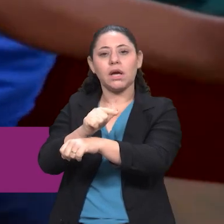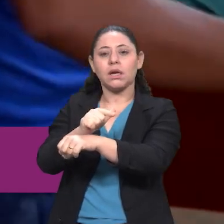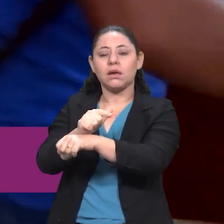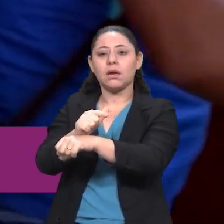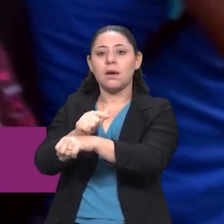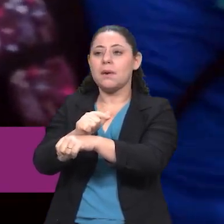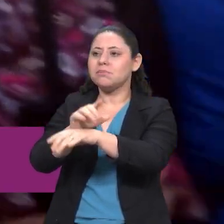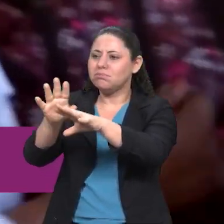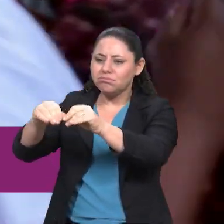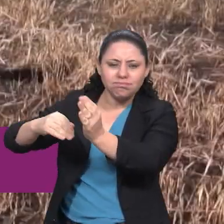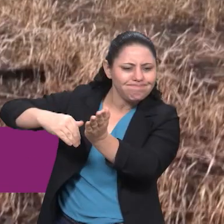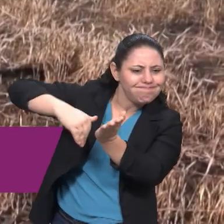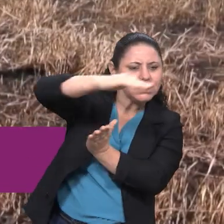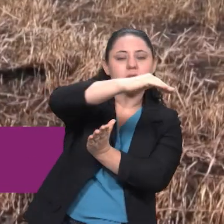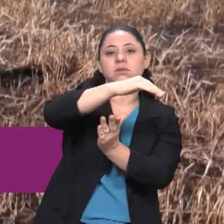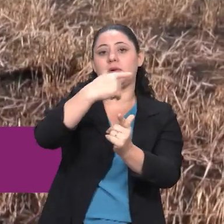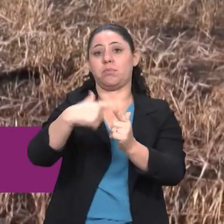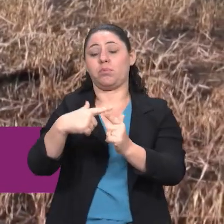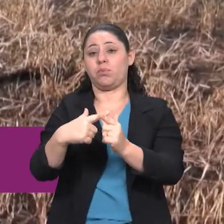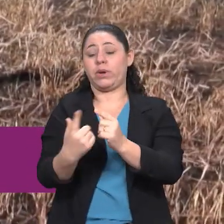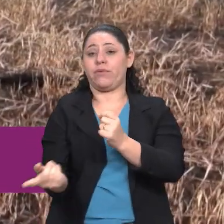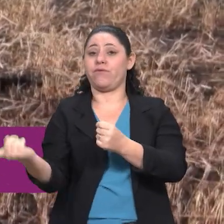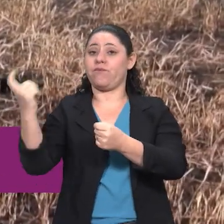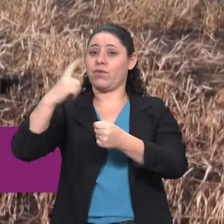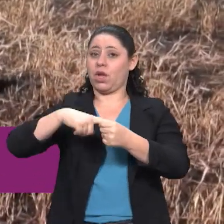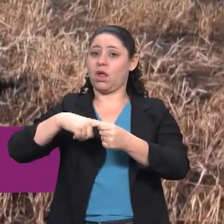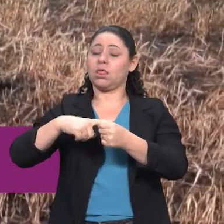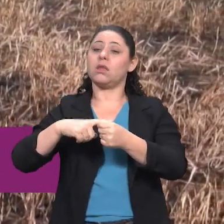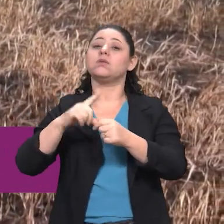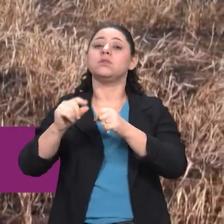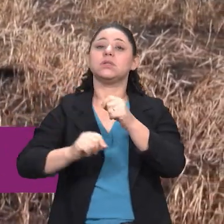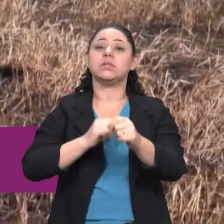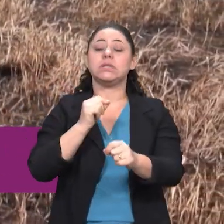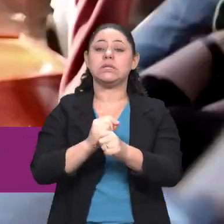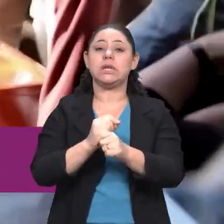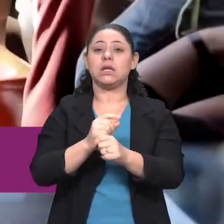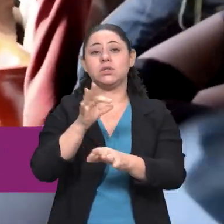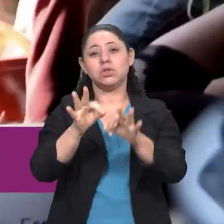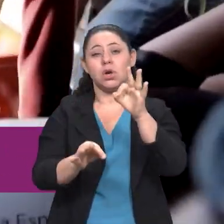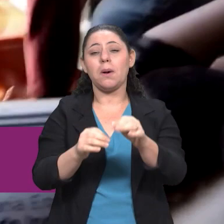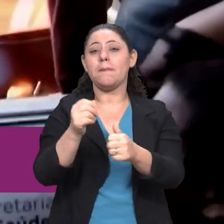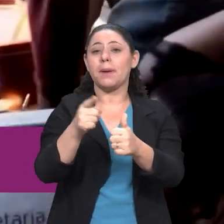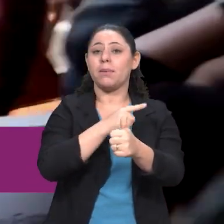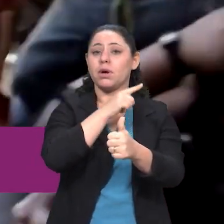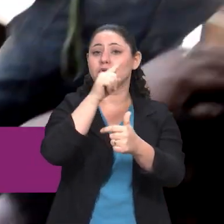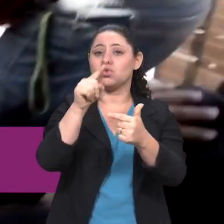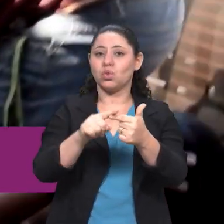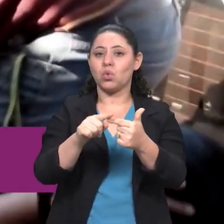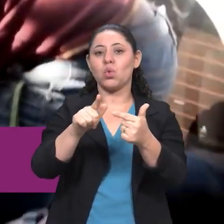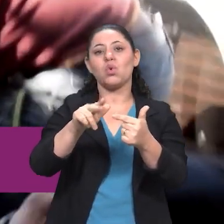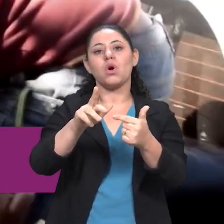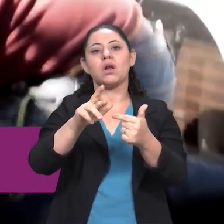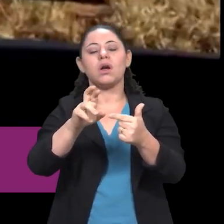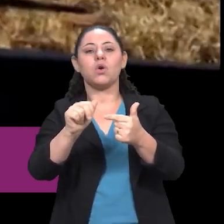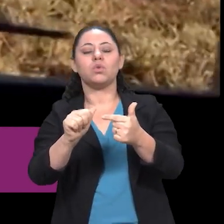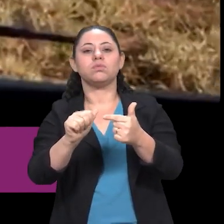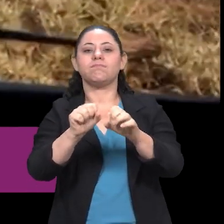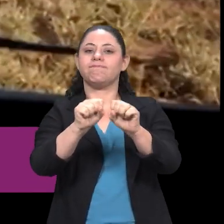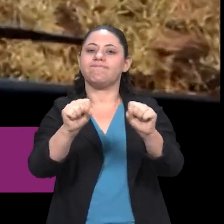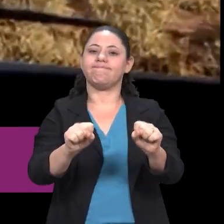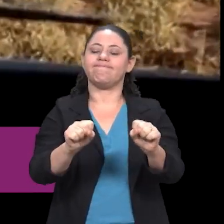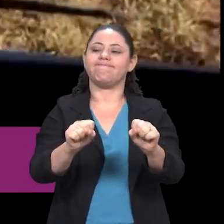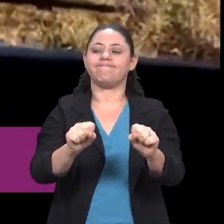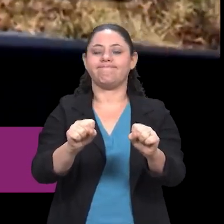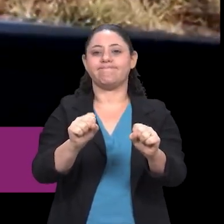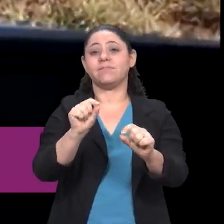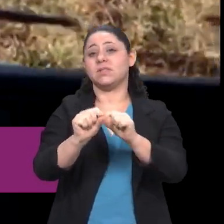na posse, porque todas as ordens de reintegração de posse que são deferidas em primeiro e segundo grau têm sido